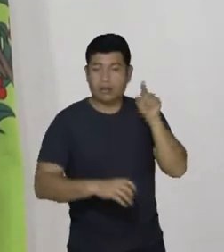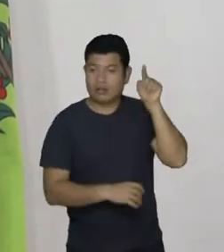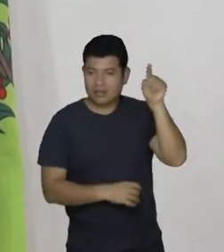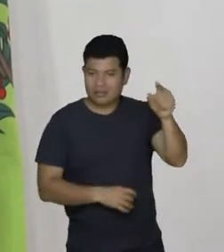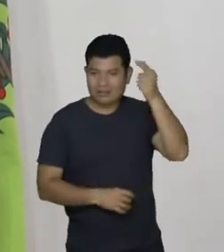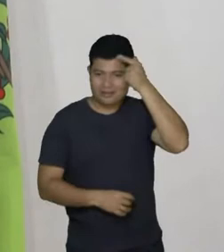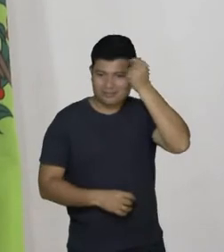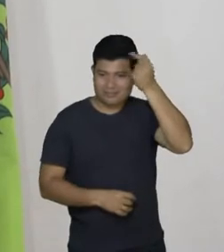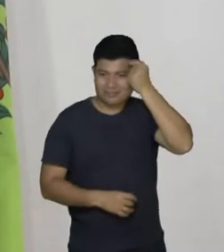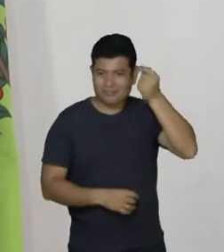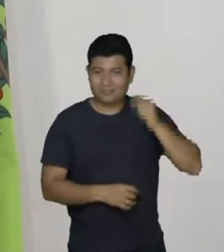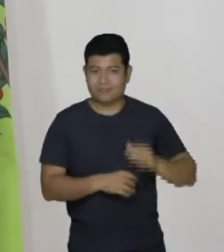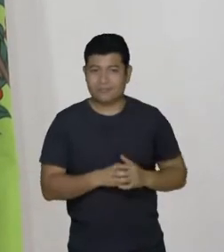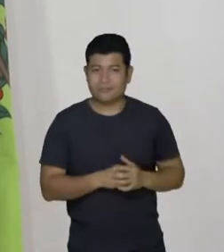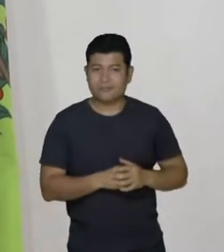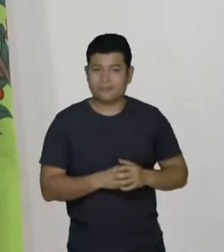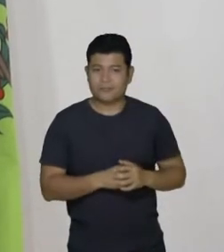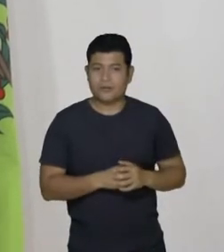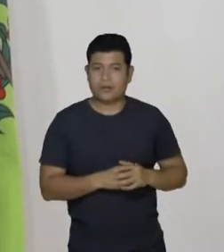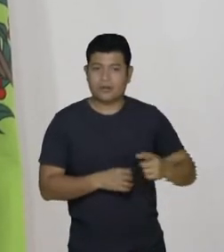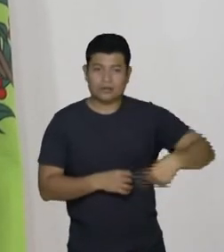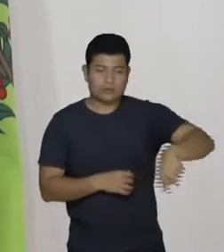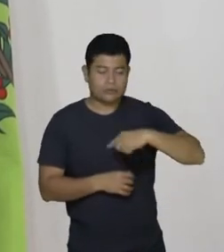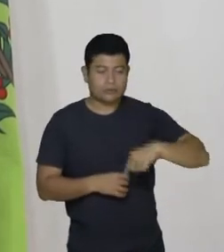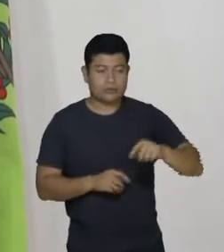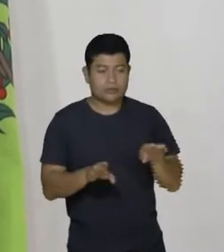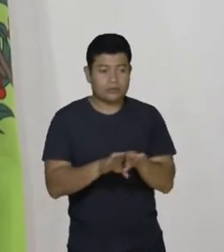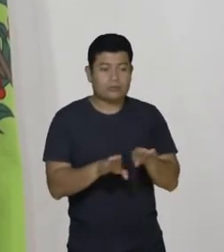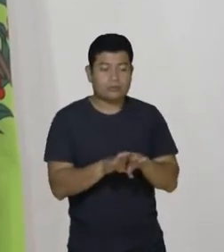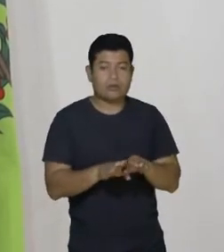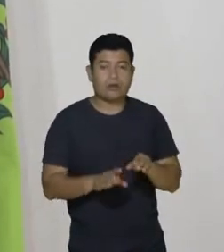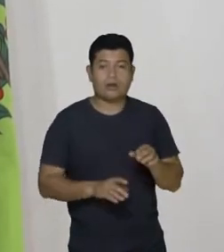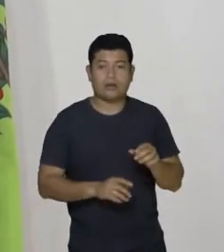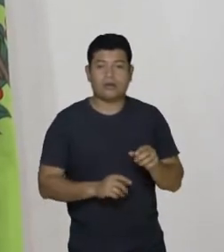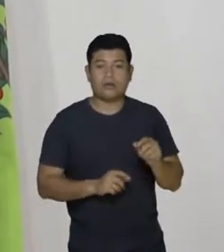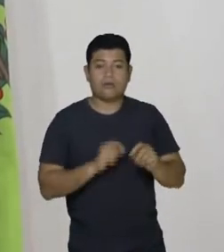Era, a gente cuidava da questão até